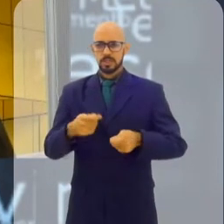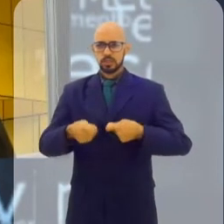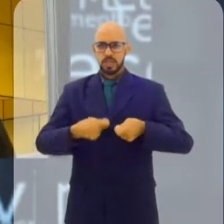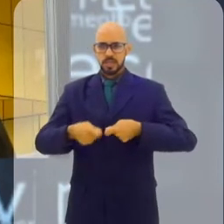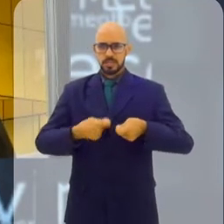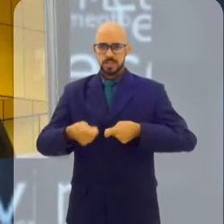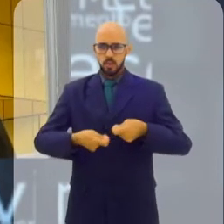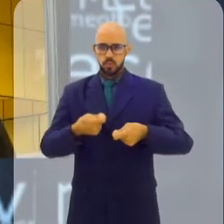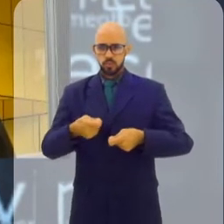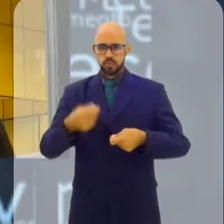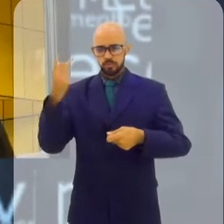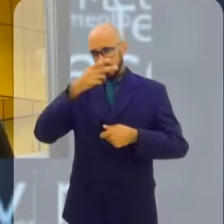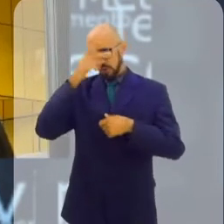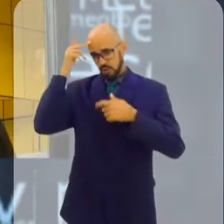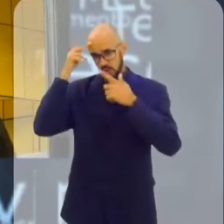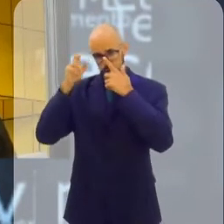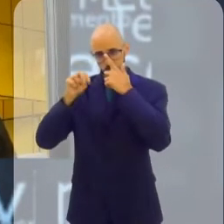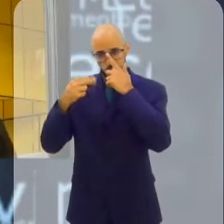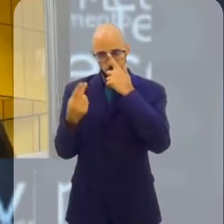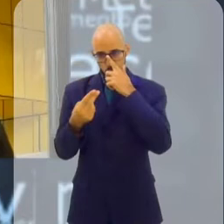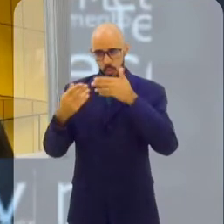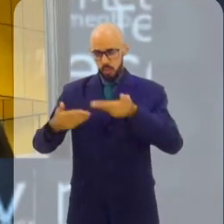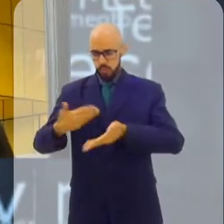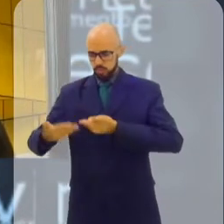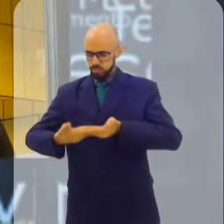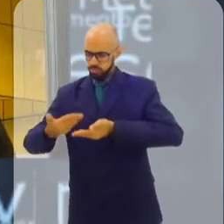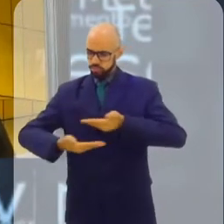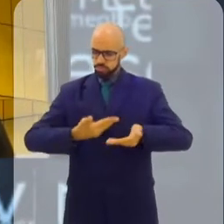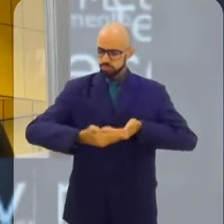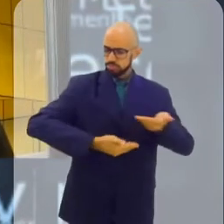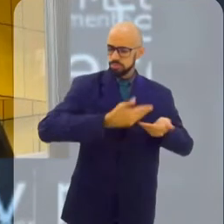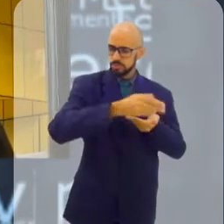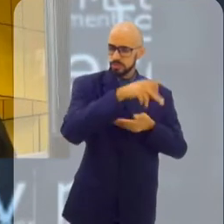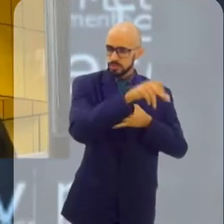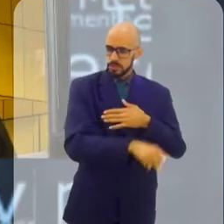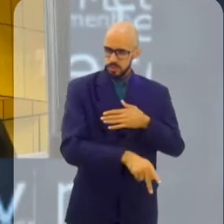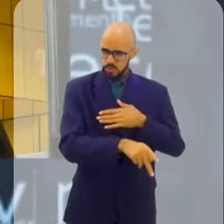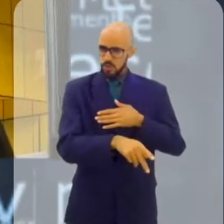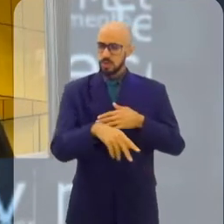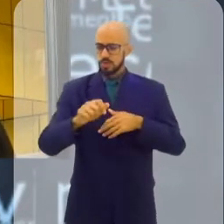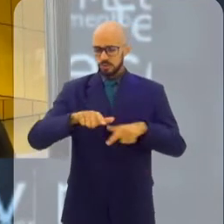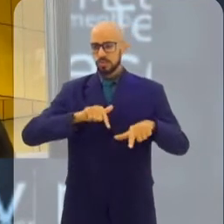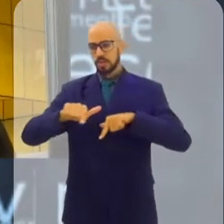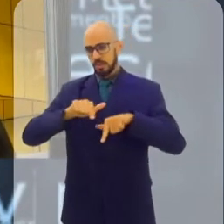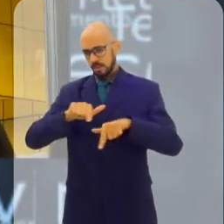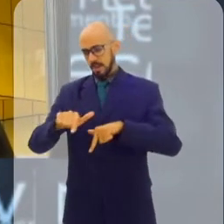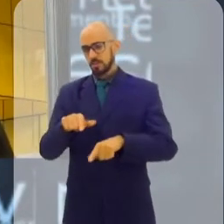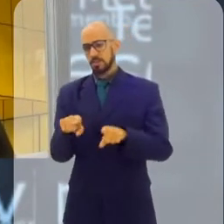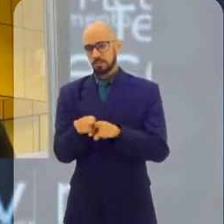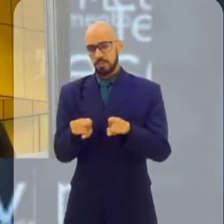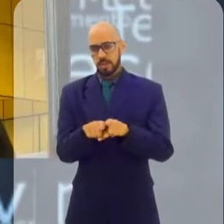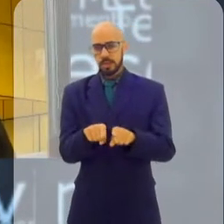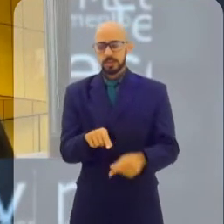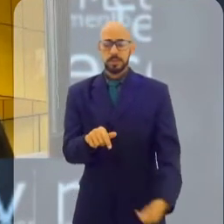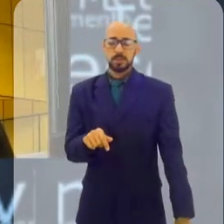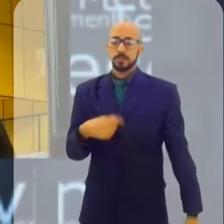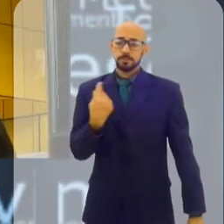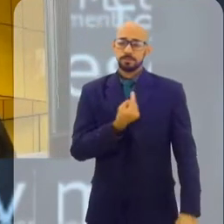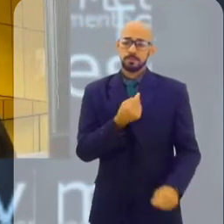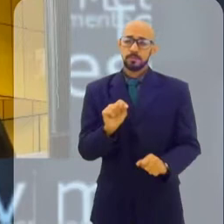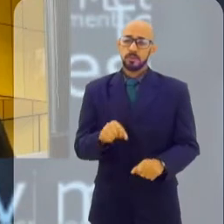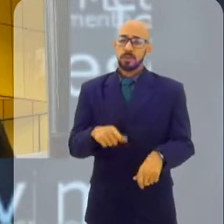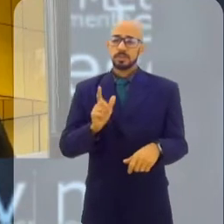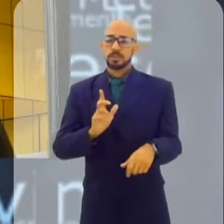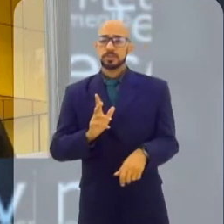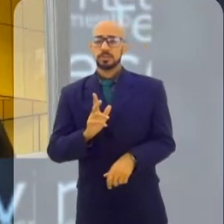de gestão de pessoas ou de interrelacionamentos, né, relacionamentos entre de trabalho e tal. E a gente tem